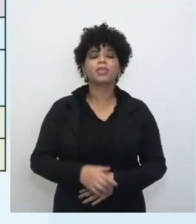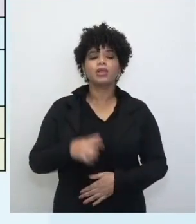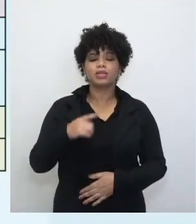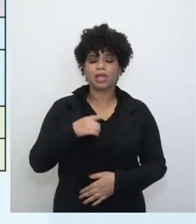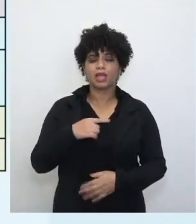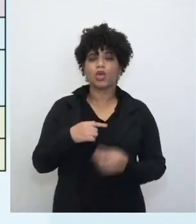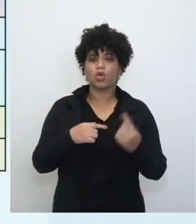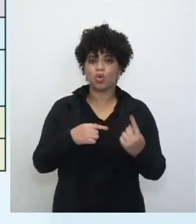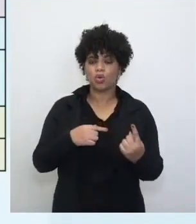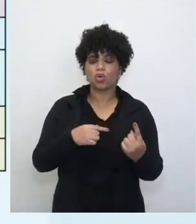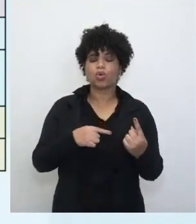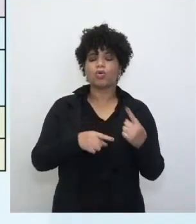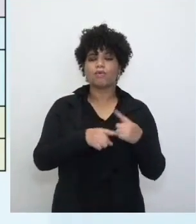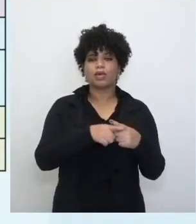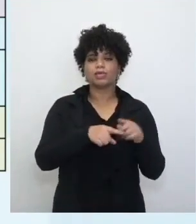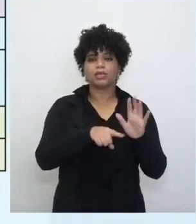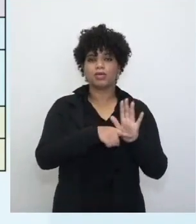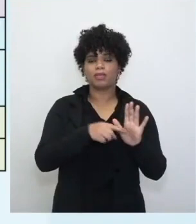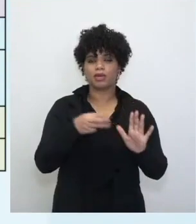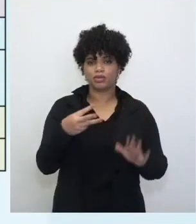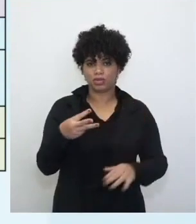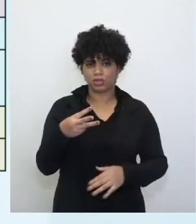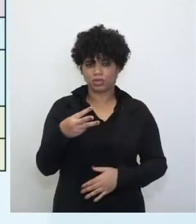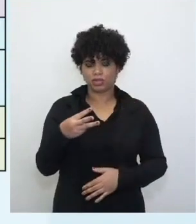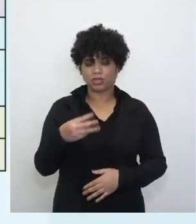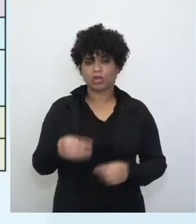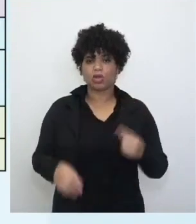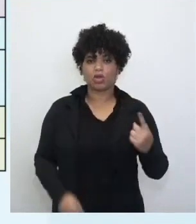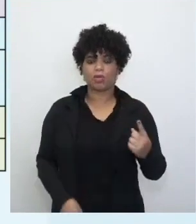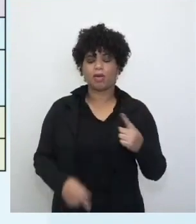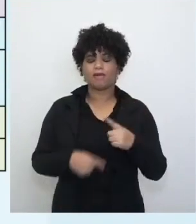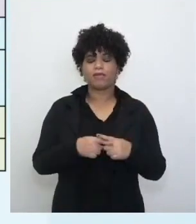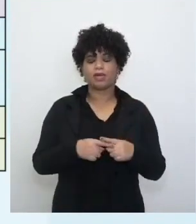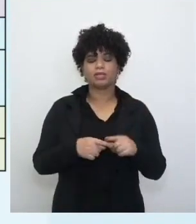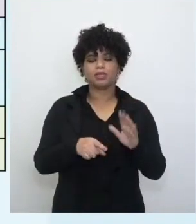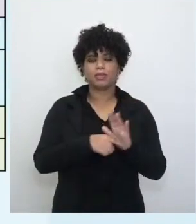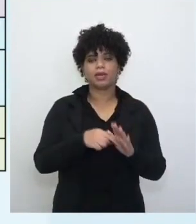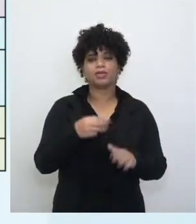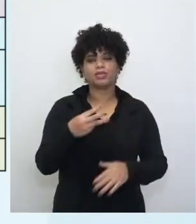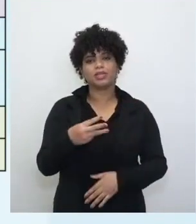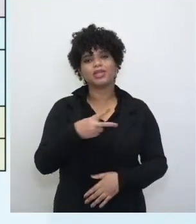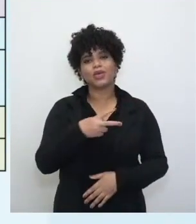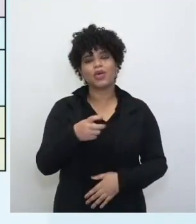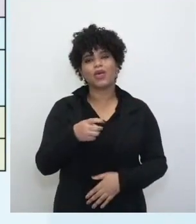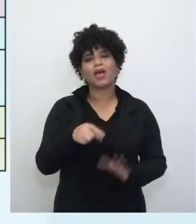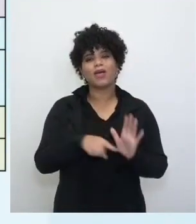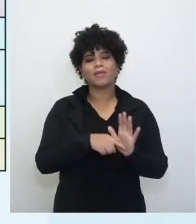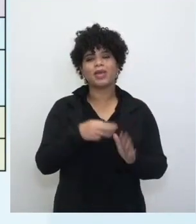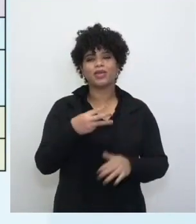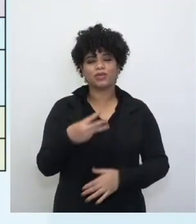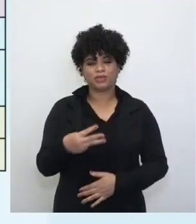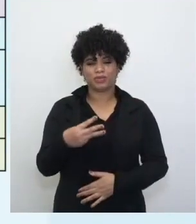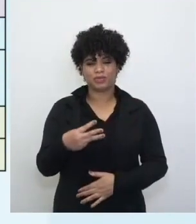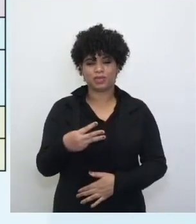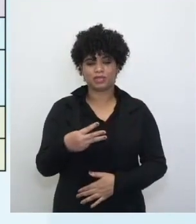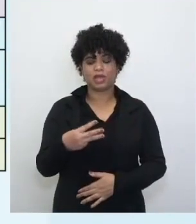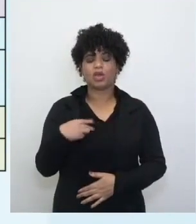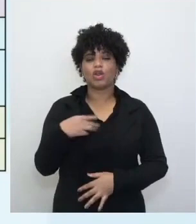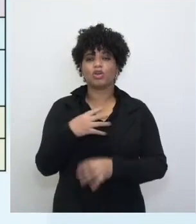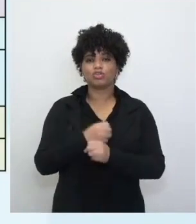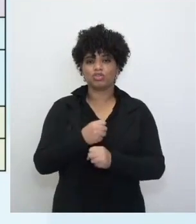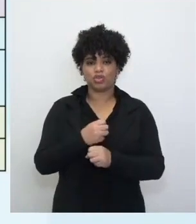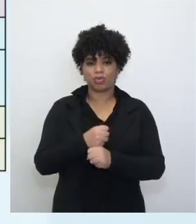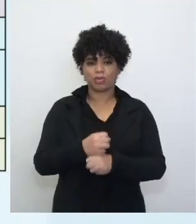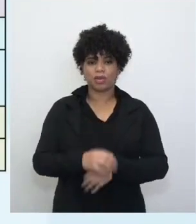para multiplicar pelo menos 3. 1 vezes menos 3 dá menos 3. Agora, somo com o coeficiente lá de